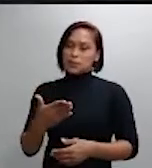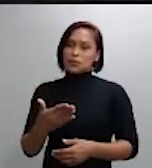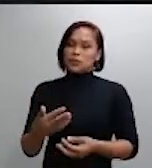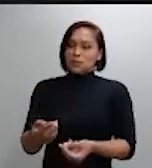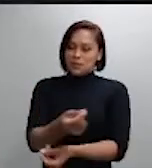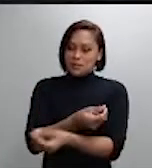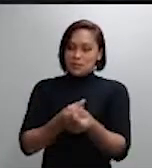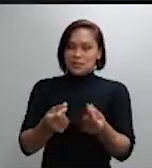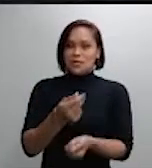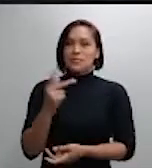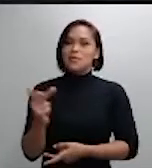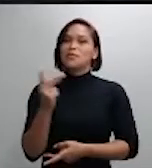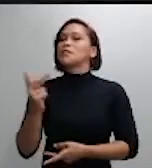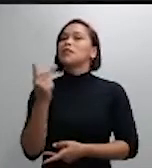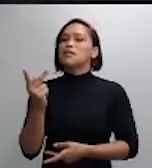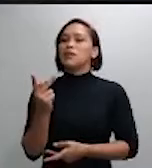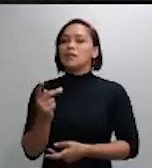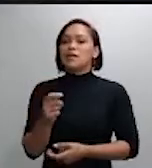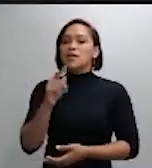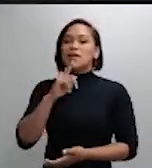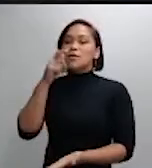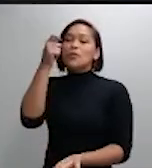caso, foi o seguinte a decisão,